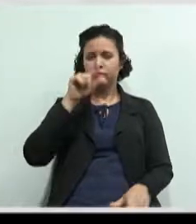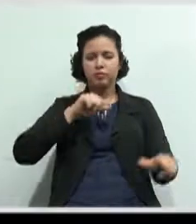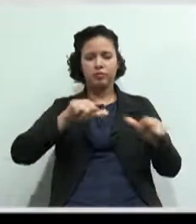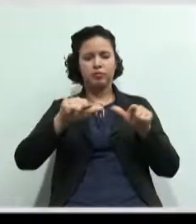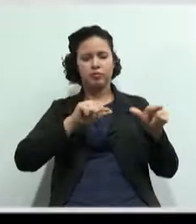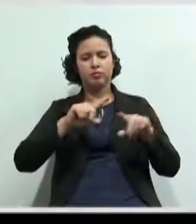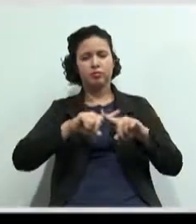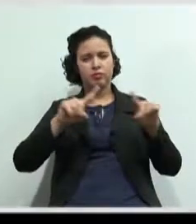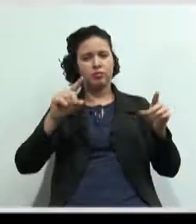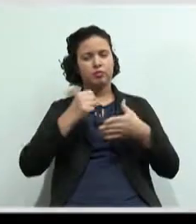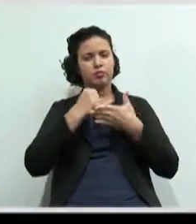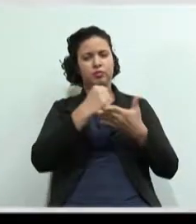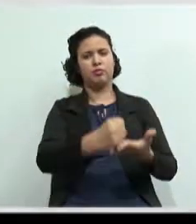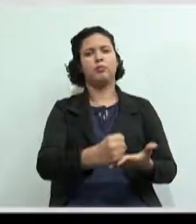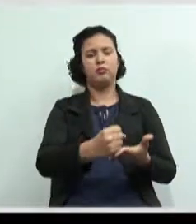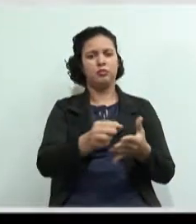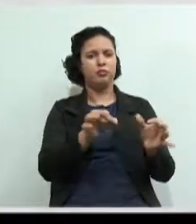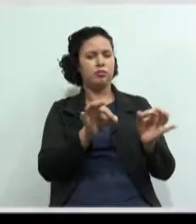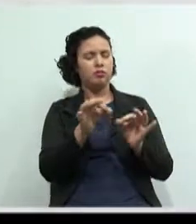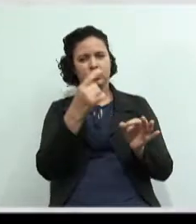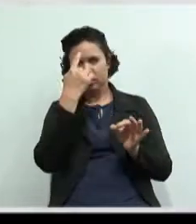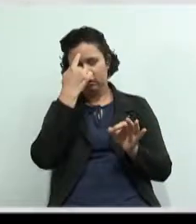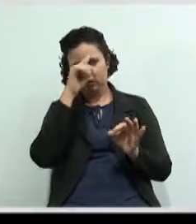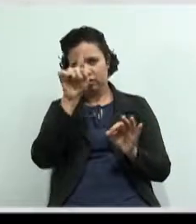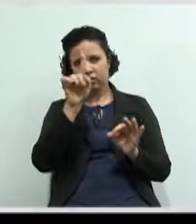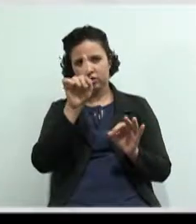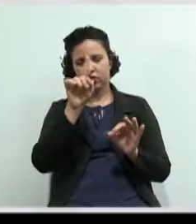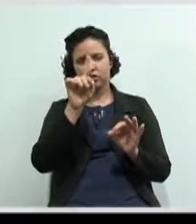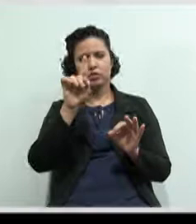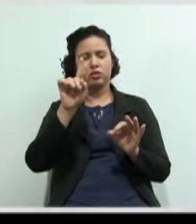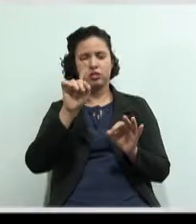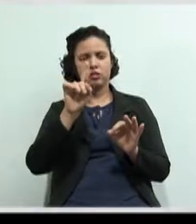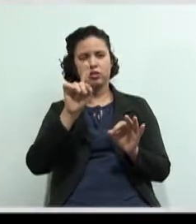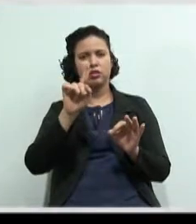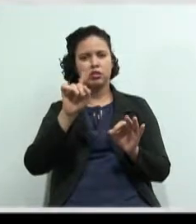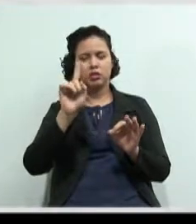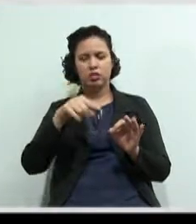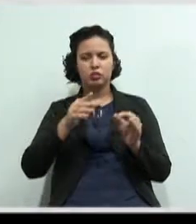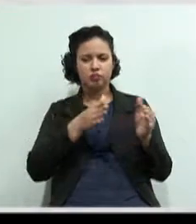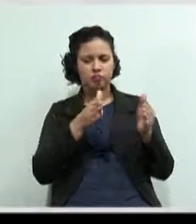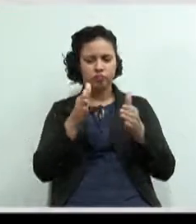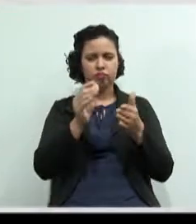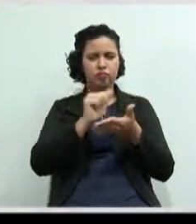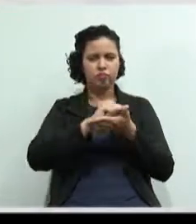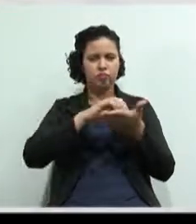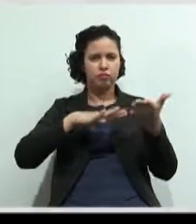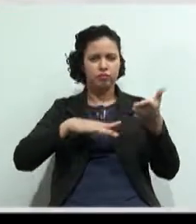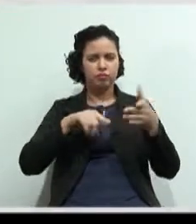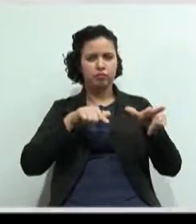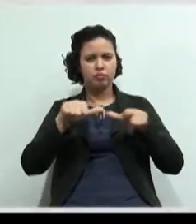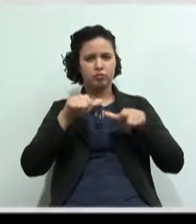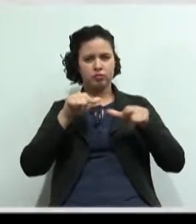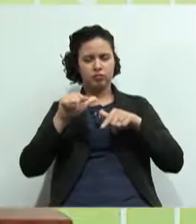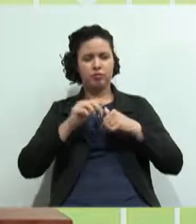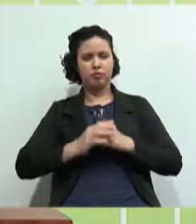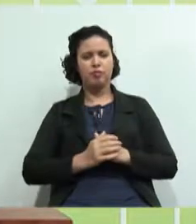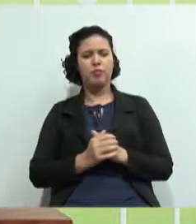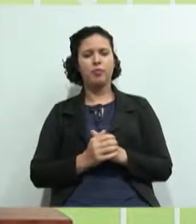a organizar suas ideias e a redirecionar suas atividades. Volto aqui porque eu quero te dizer,